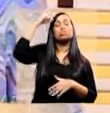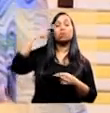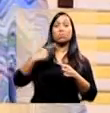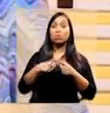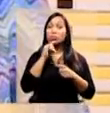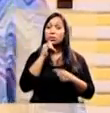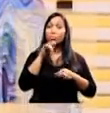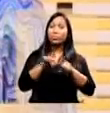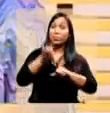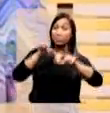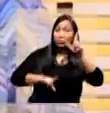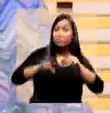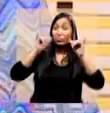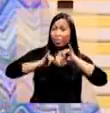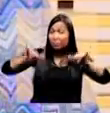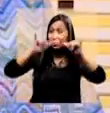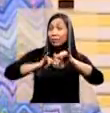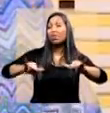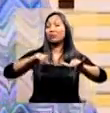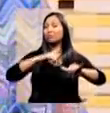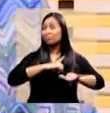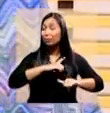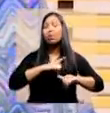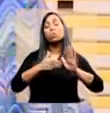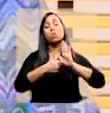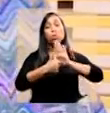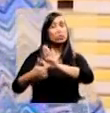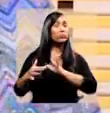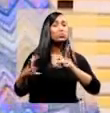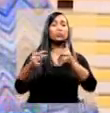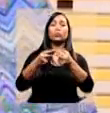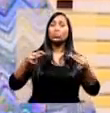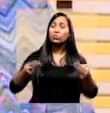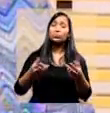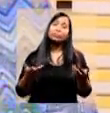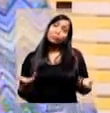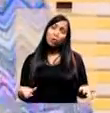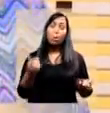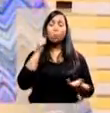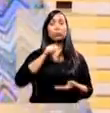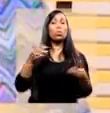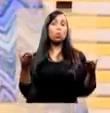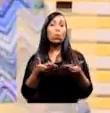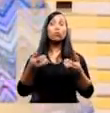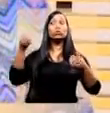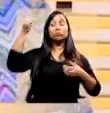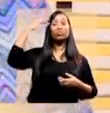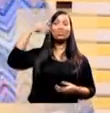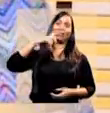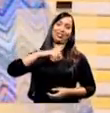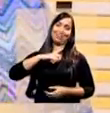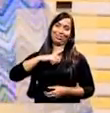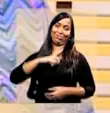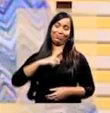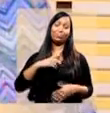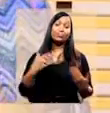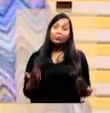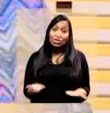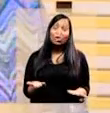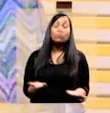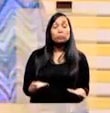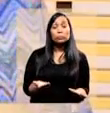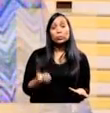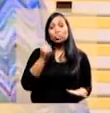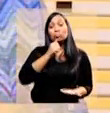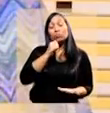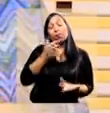a imprensa, as mídias estão aí a toda mostrando tudo isso, né? Então a mulher hoje está mais informada a respeito.